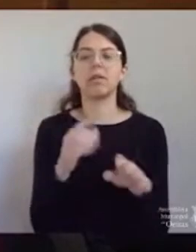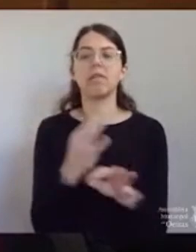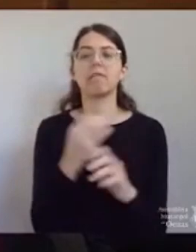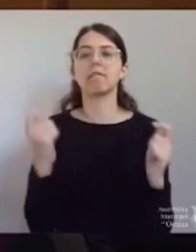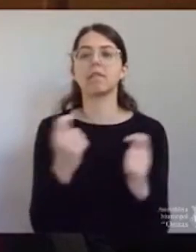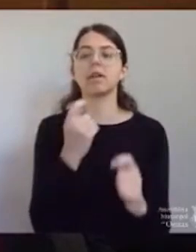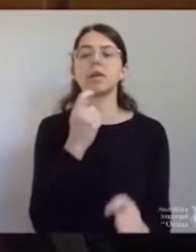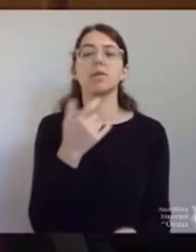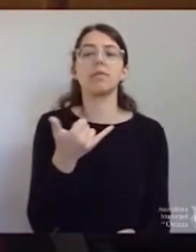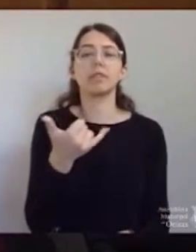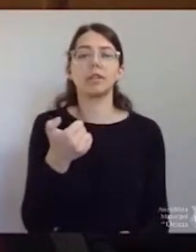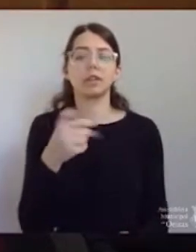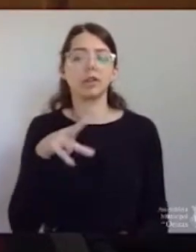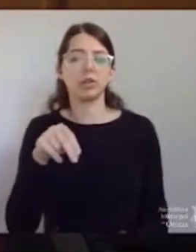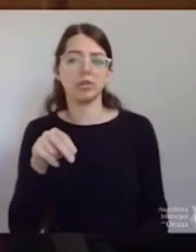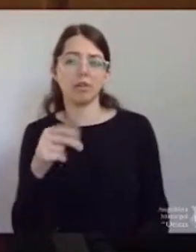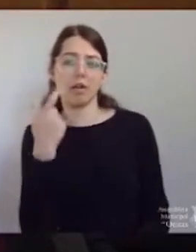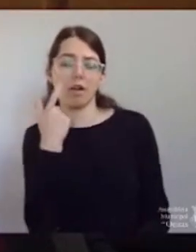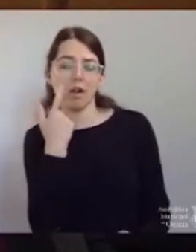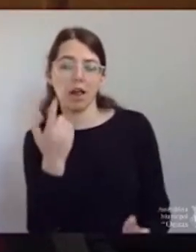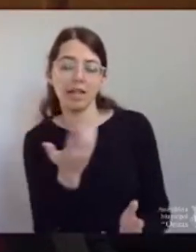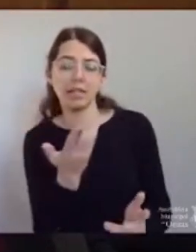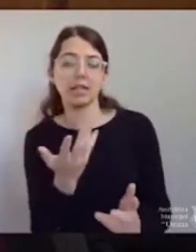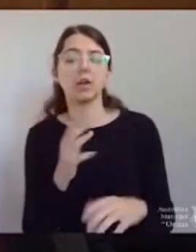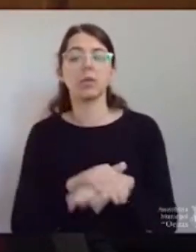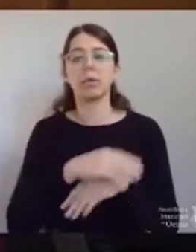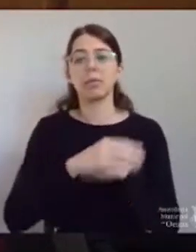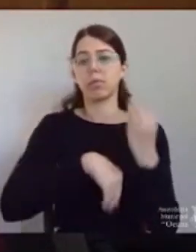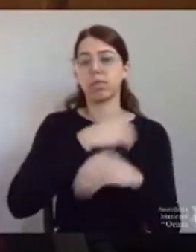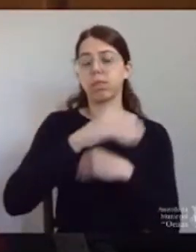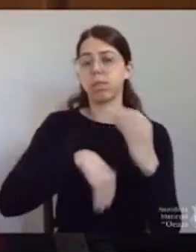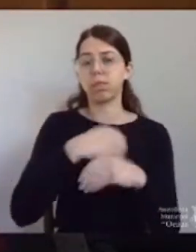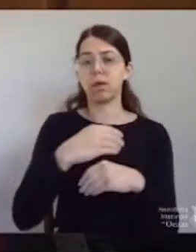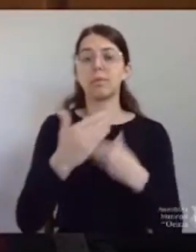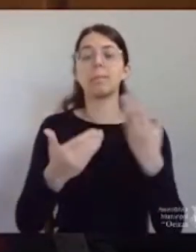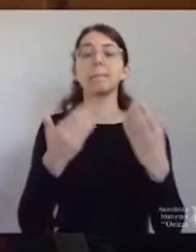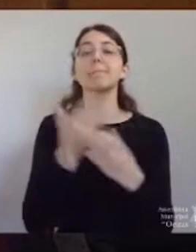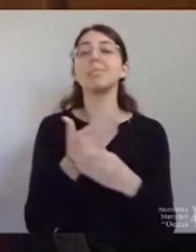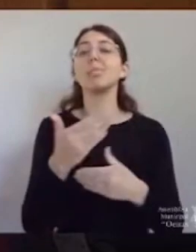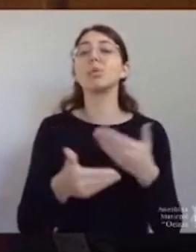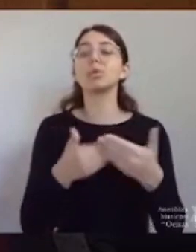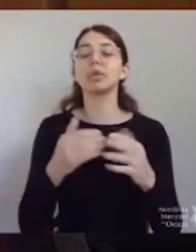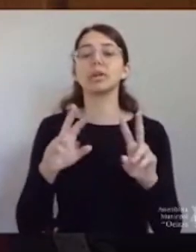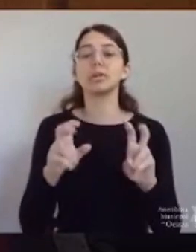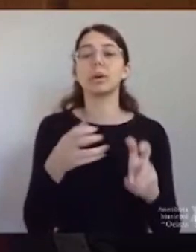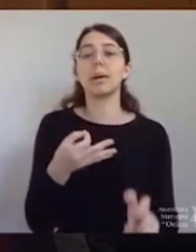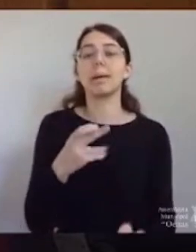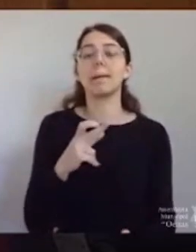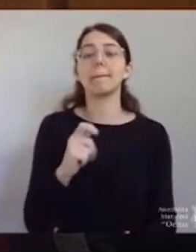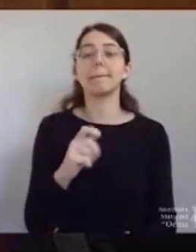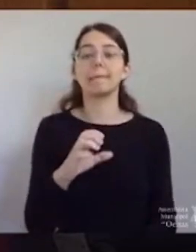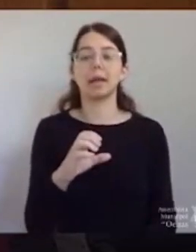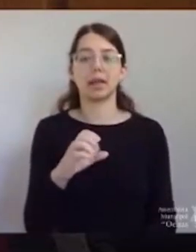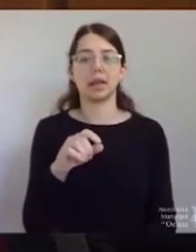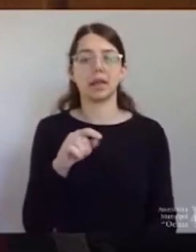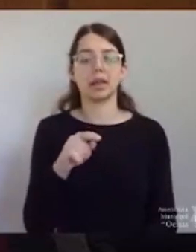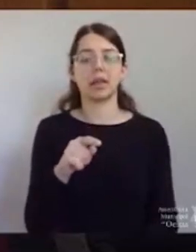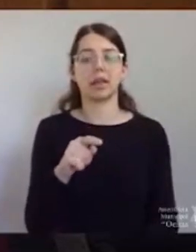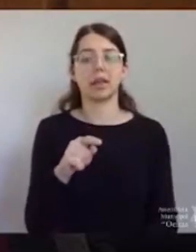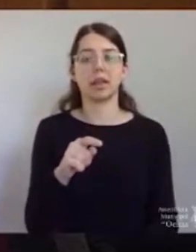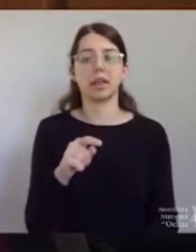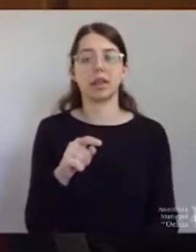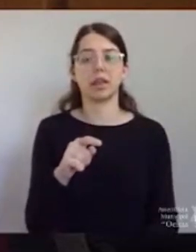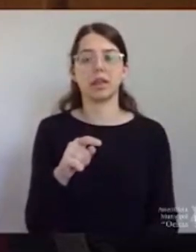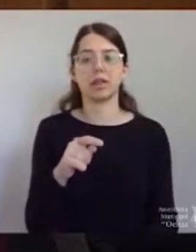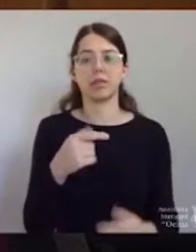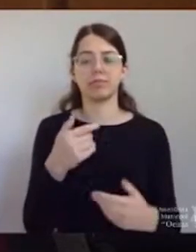Novembro, porque mistura o próprio processo chamado processo PREC, o próprio processo político, que foi bastante vivido e,